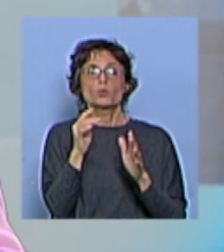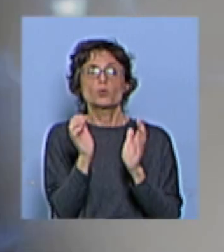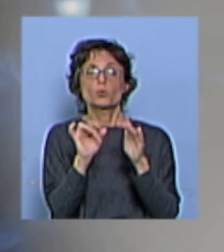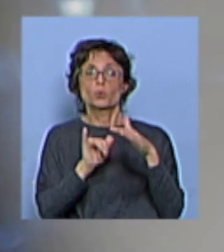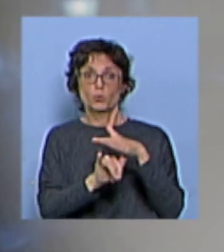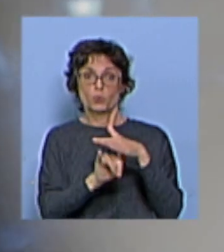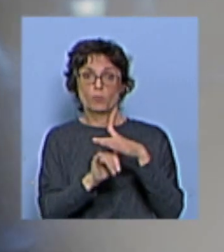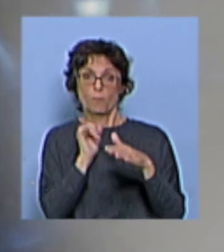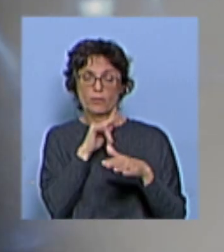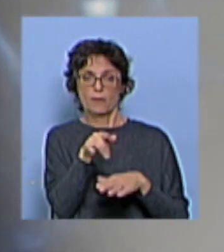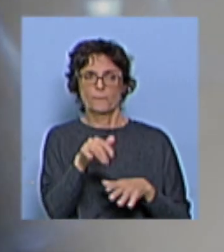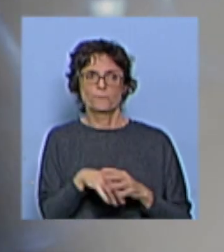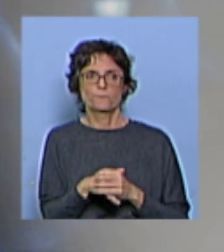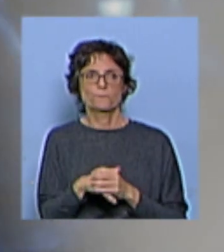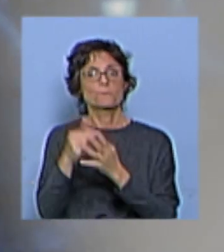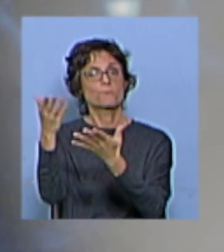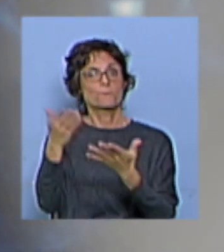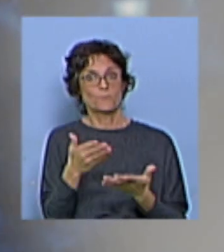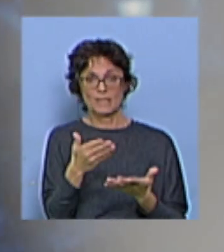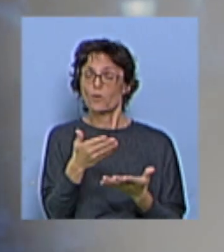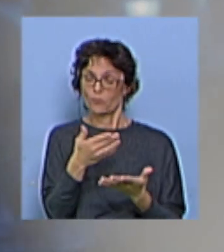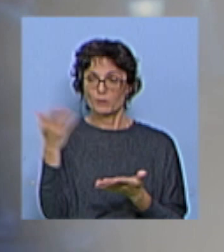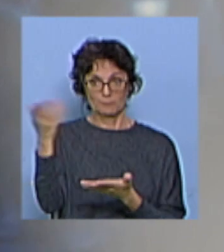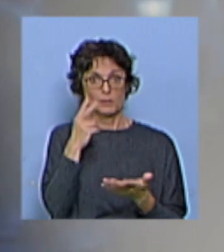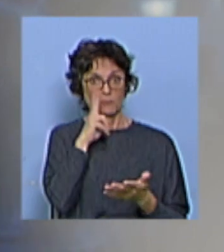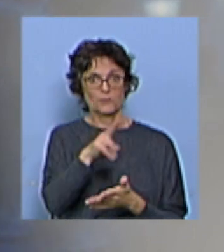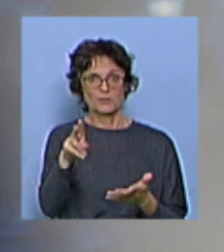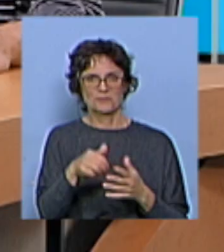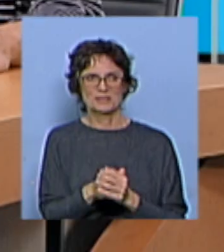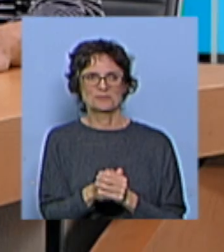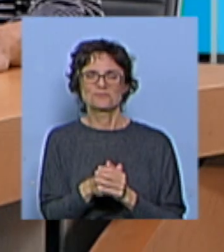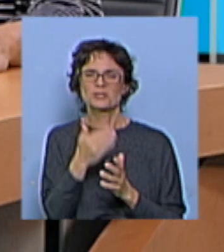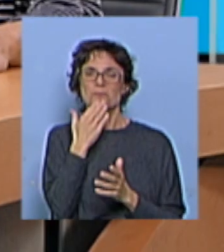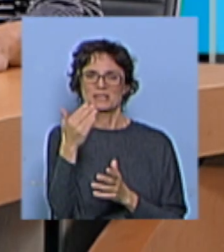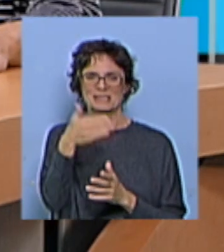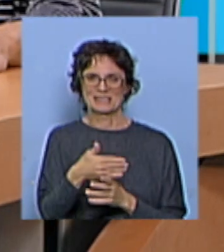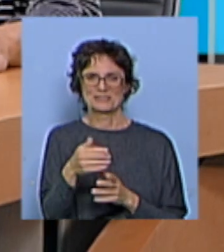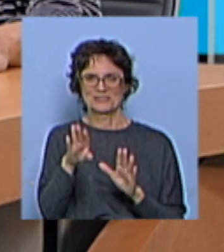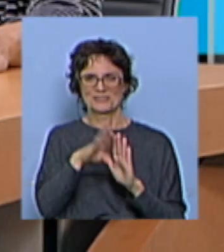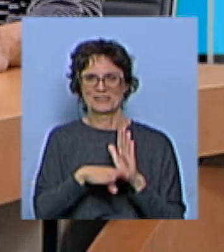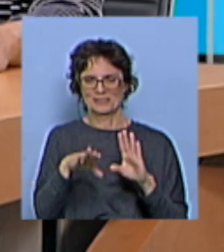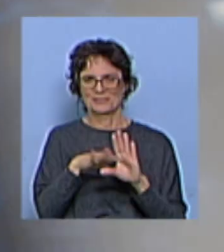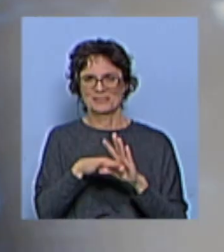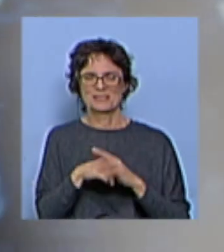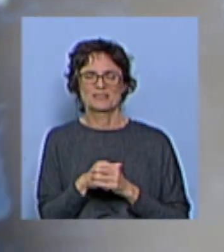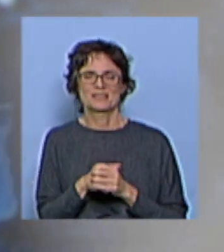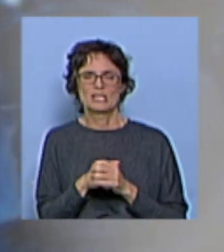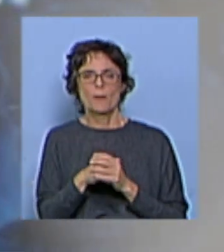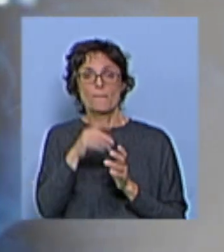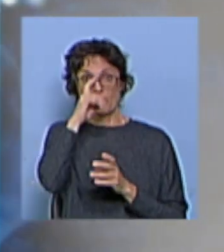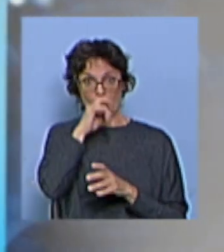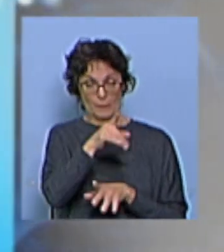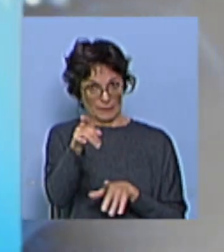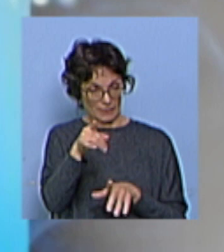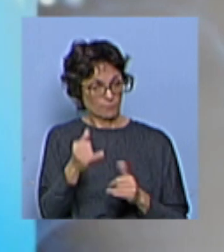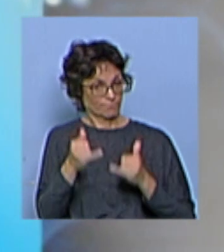já o desafio, o convite feito a quem nos estiver a ver. Muito obrigado pela vossa presença. Obrigada hoje também. Aqui no Muito programa obrigada. Eclésia. Recordo ainda que